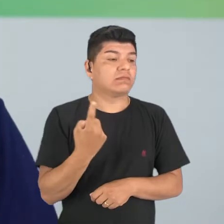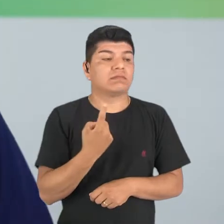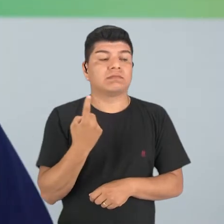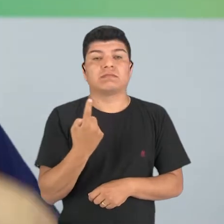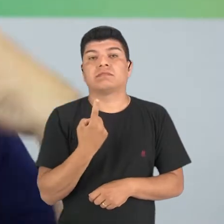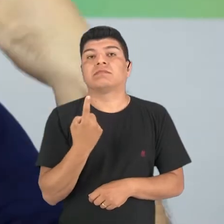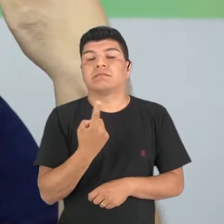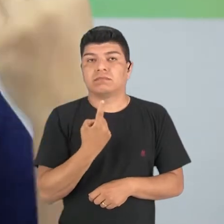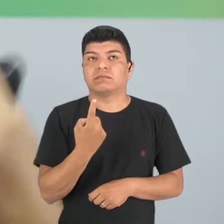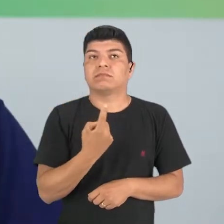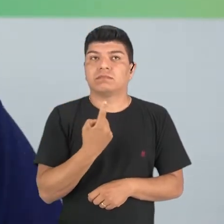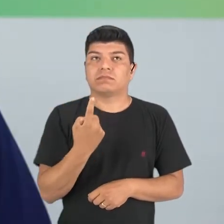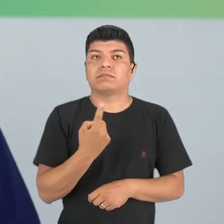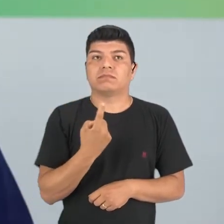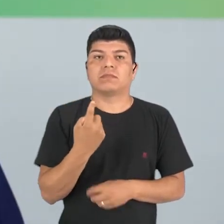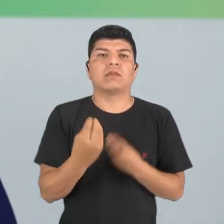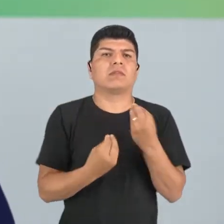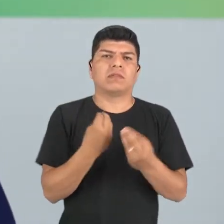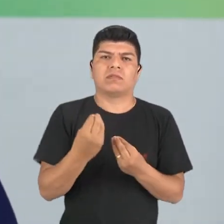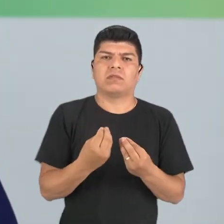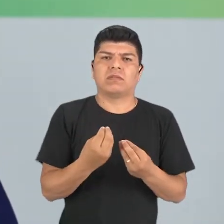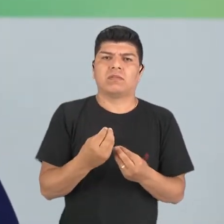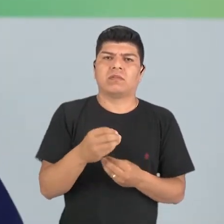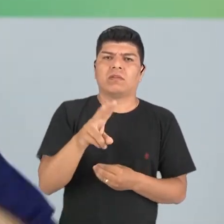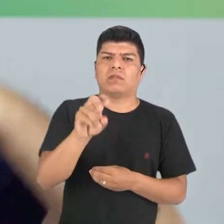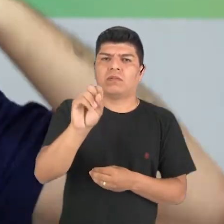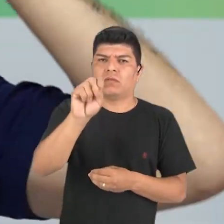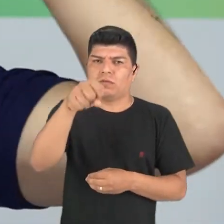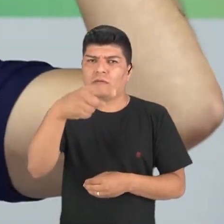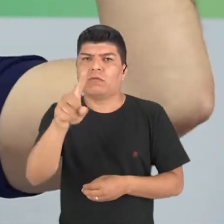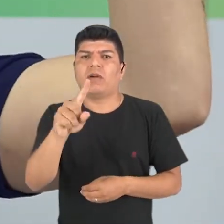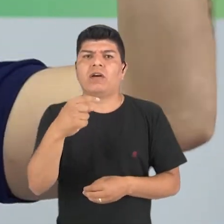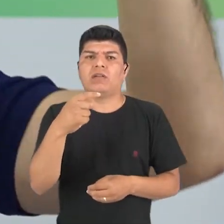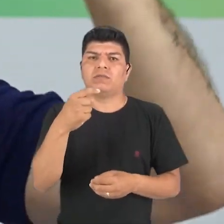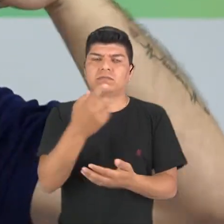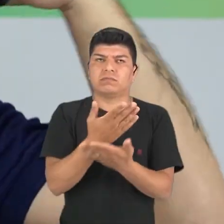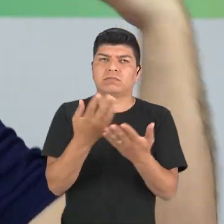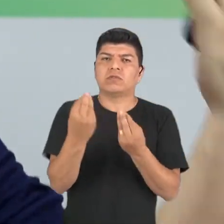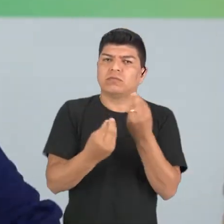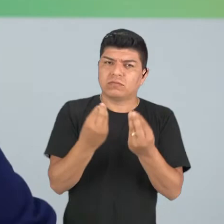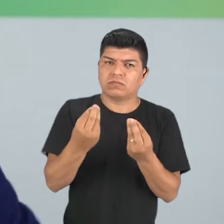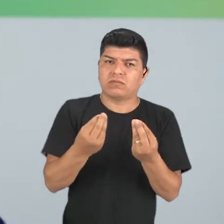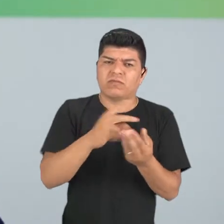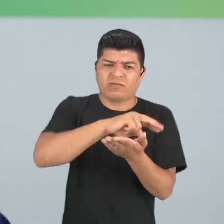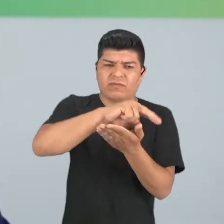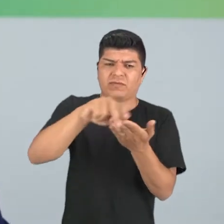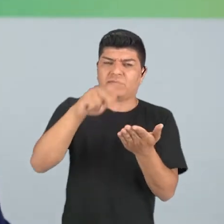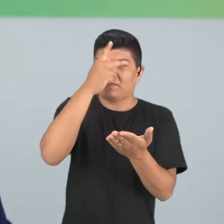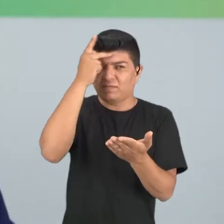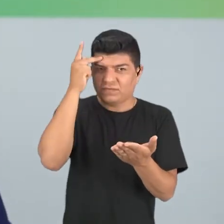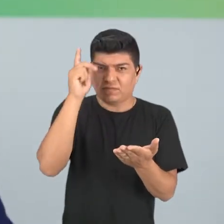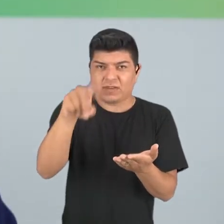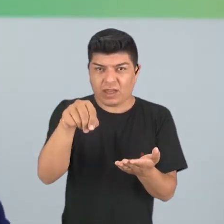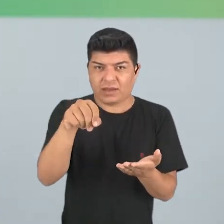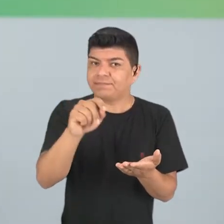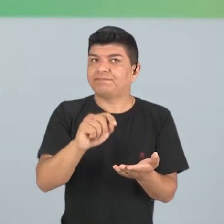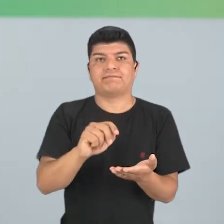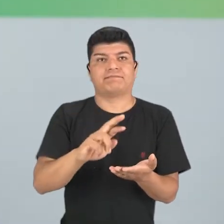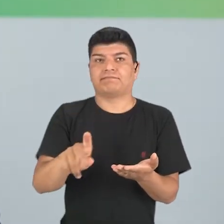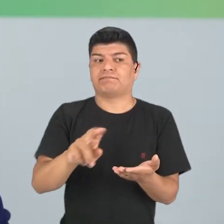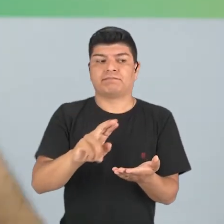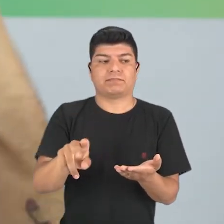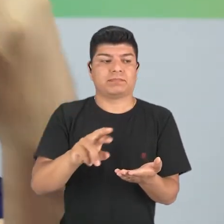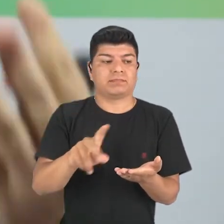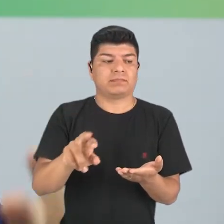você está? Tá entendendo? Você não vai falar você vai colocar como se fosse várias pessoas. Você está escrevendo